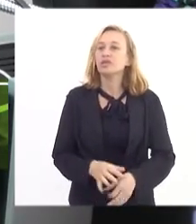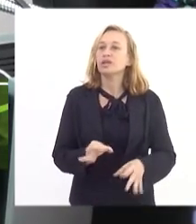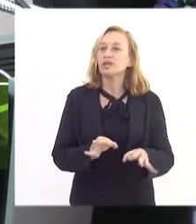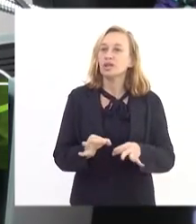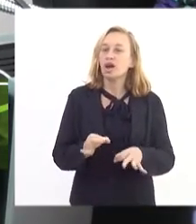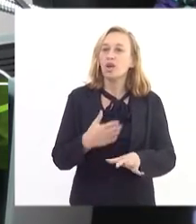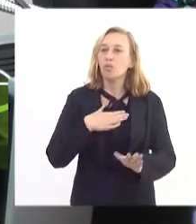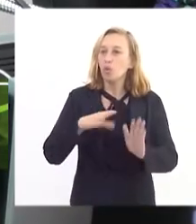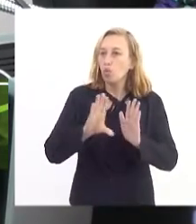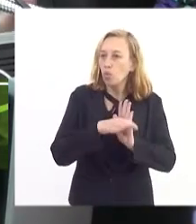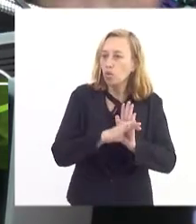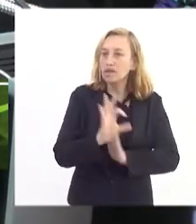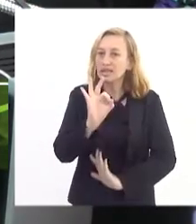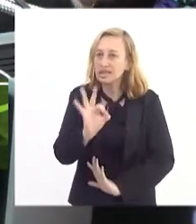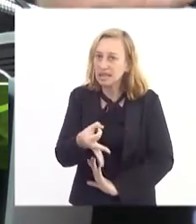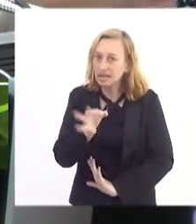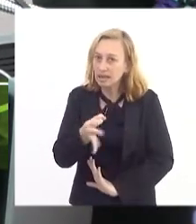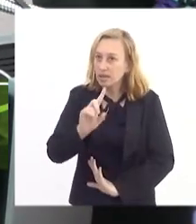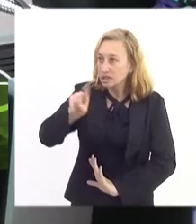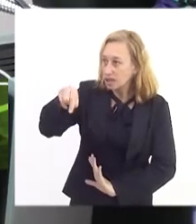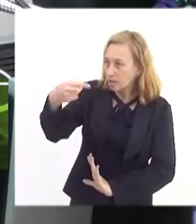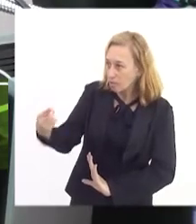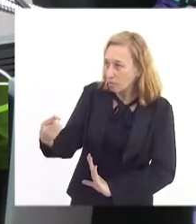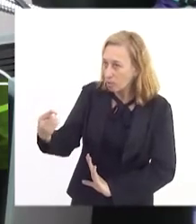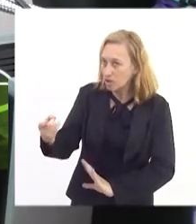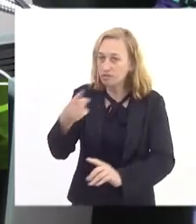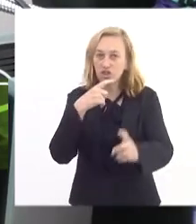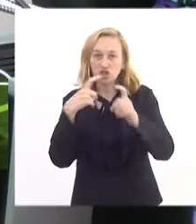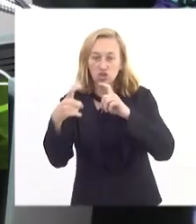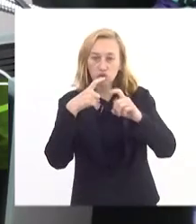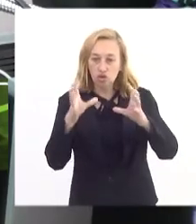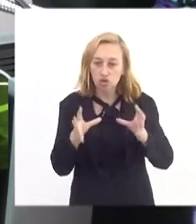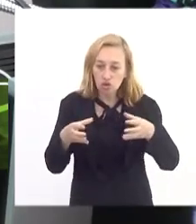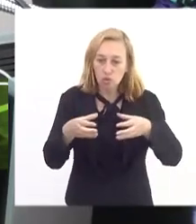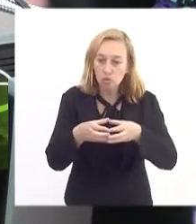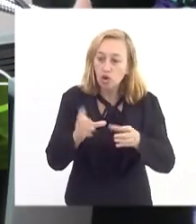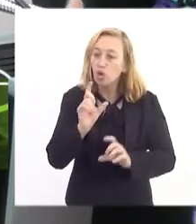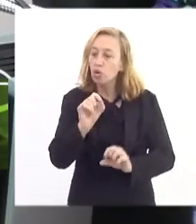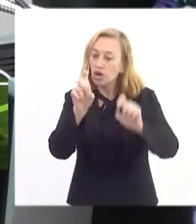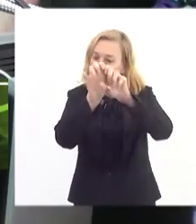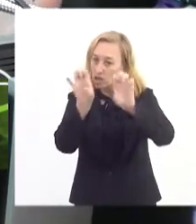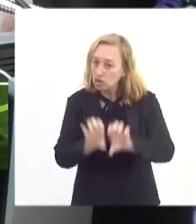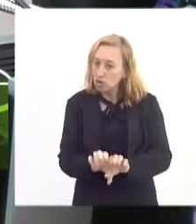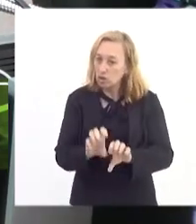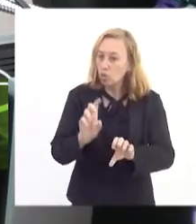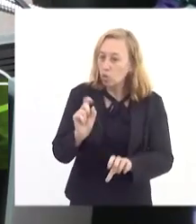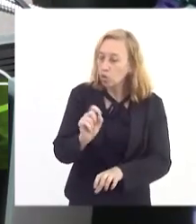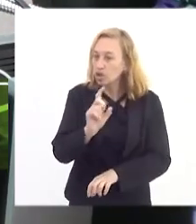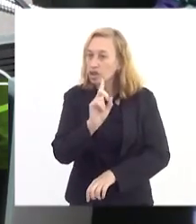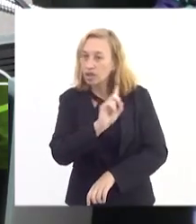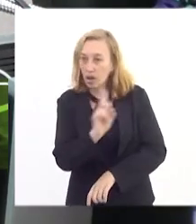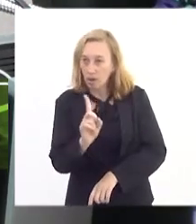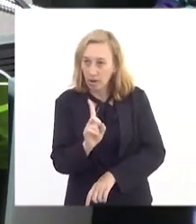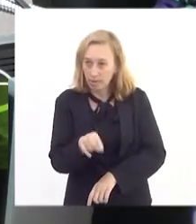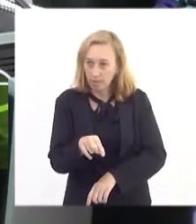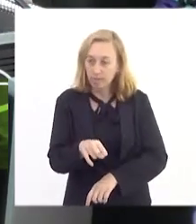conceito, evidentemente, depois a gente vai discutir coletivamente o que é estruturante e o que não é